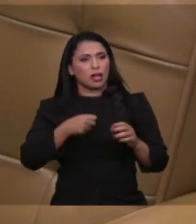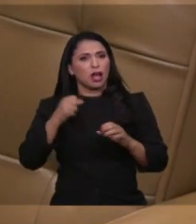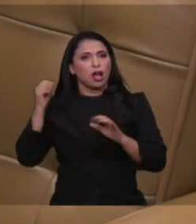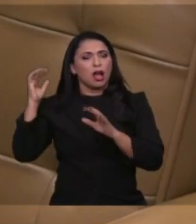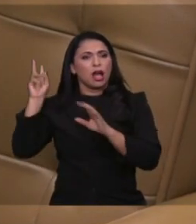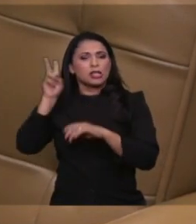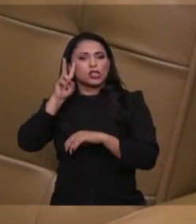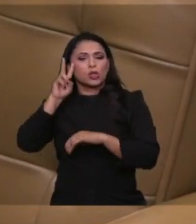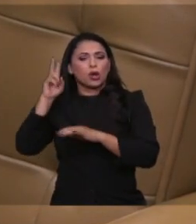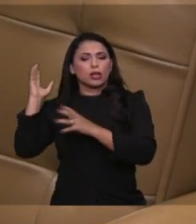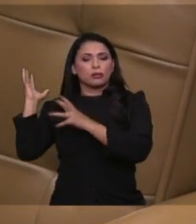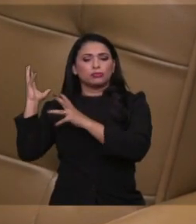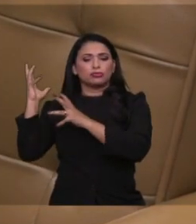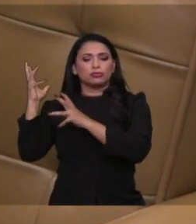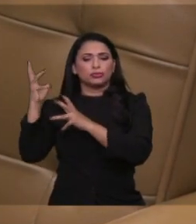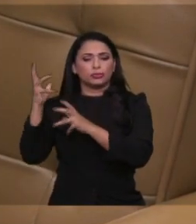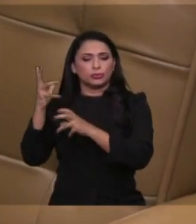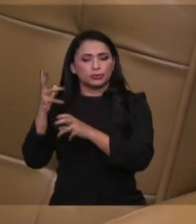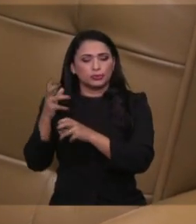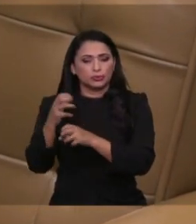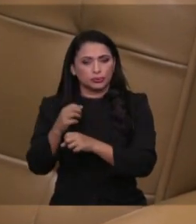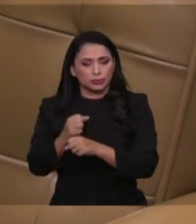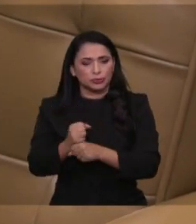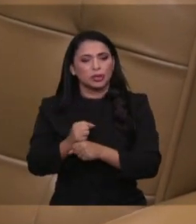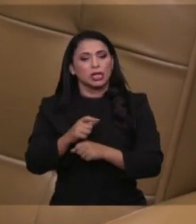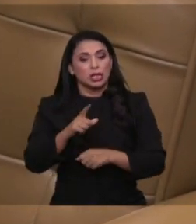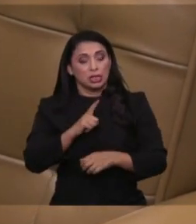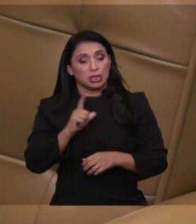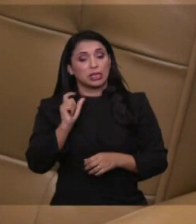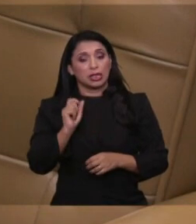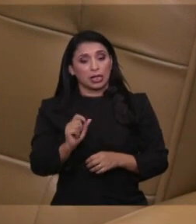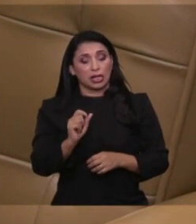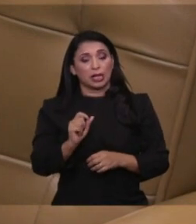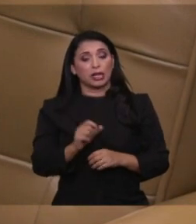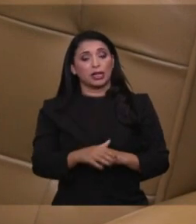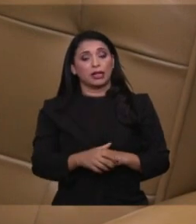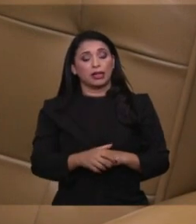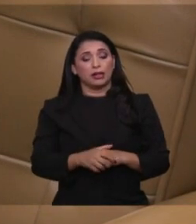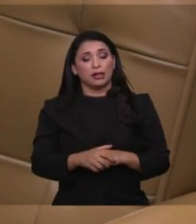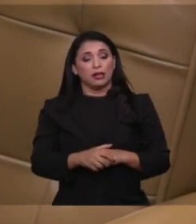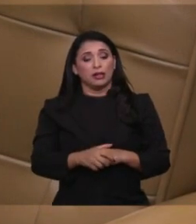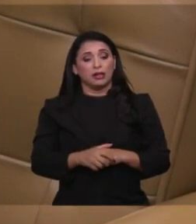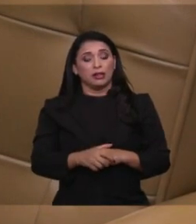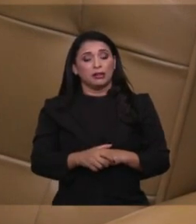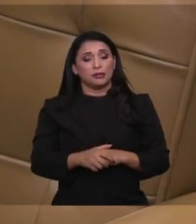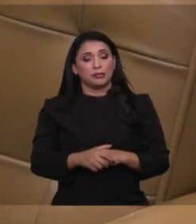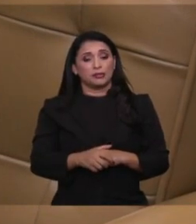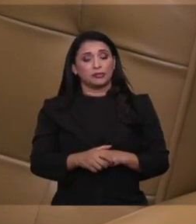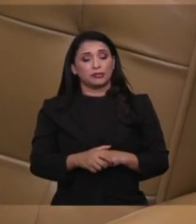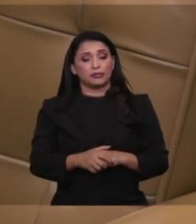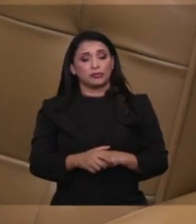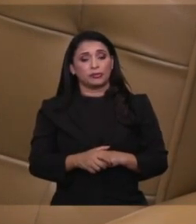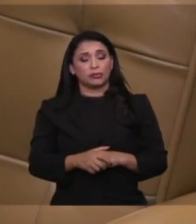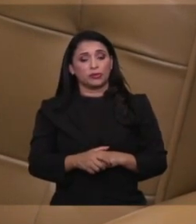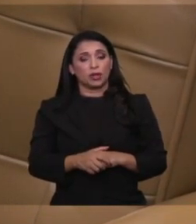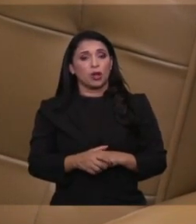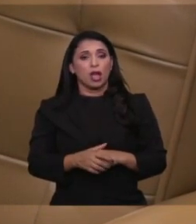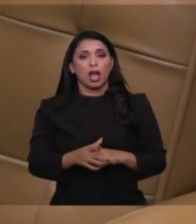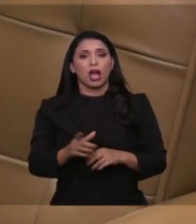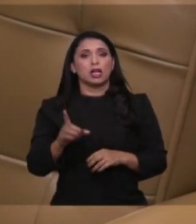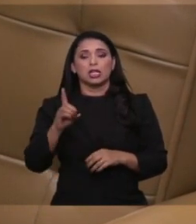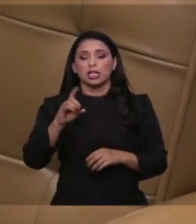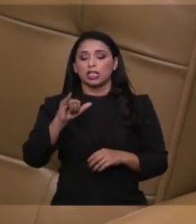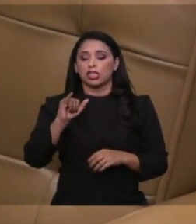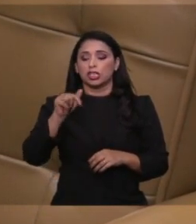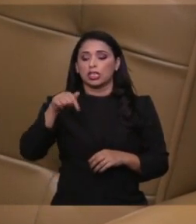histórico, essa força institucional, que é uma força, não é, do modelo do disquite como